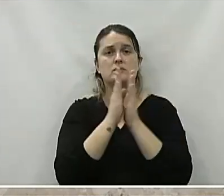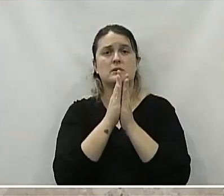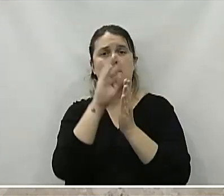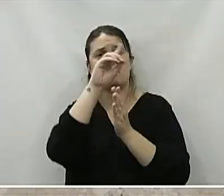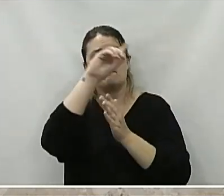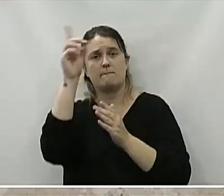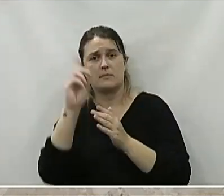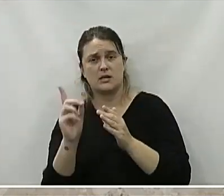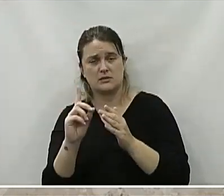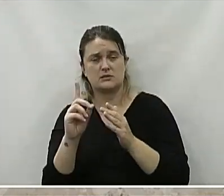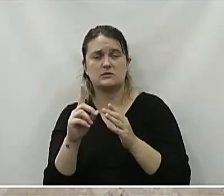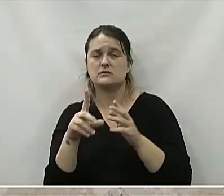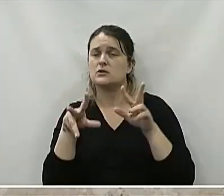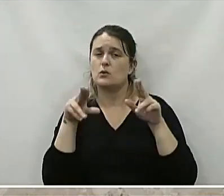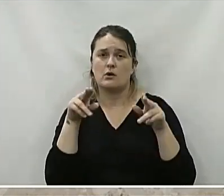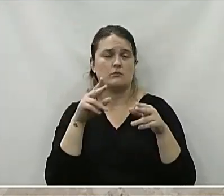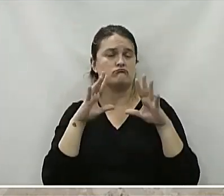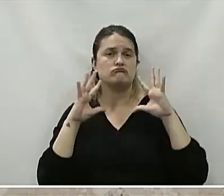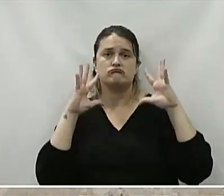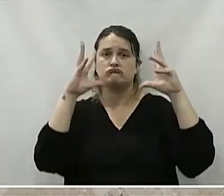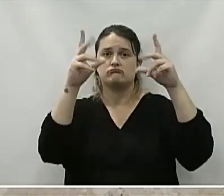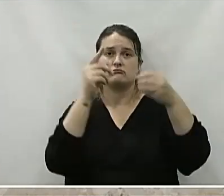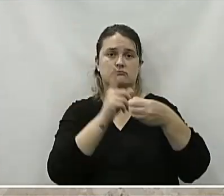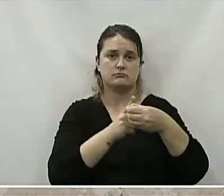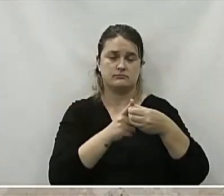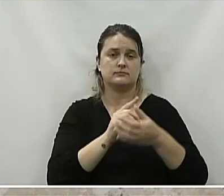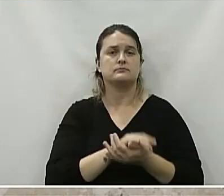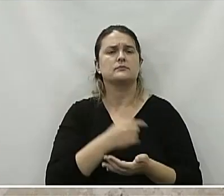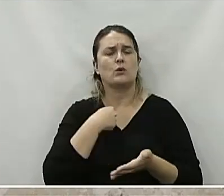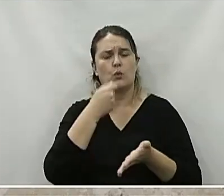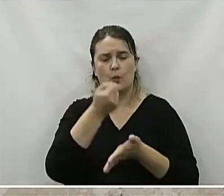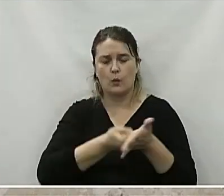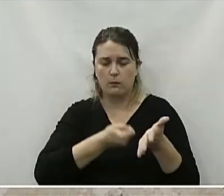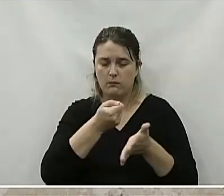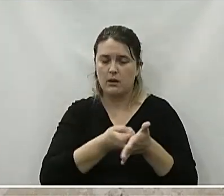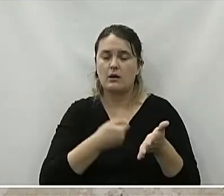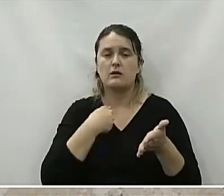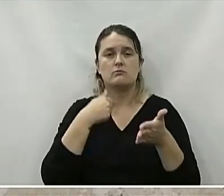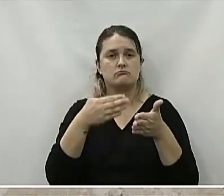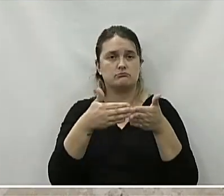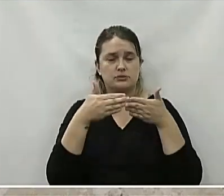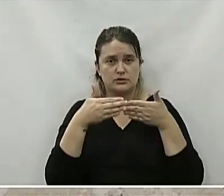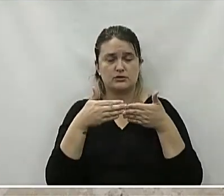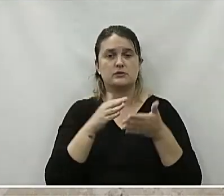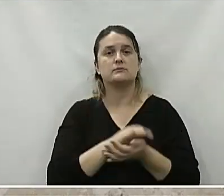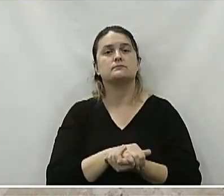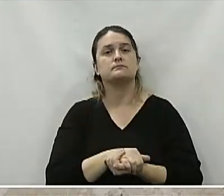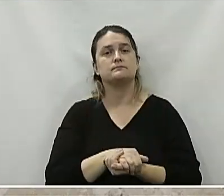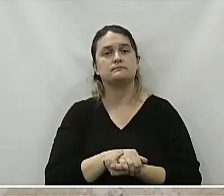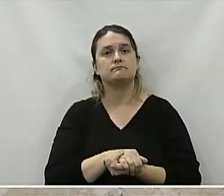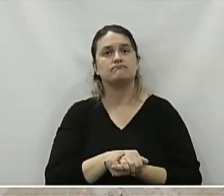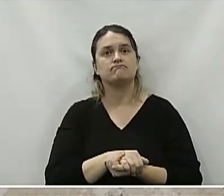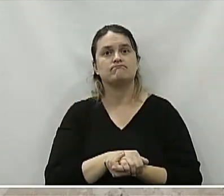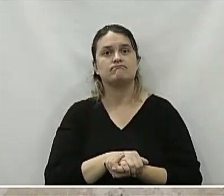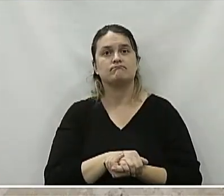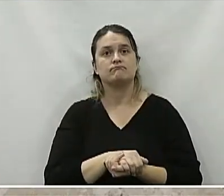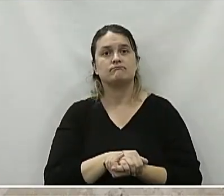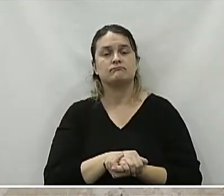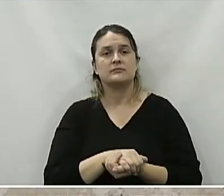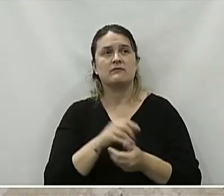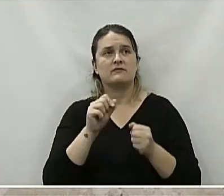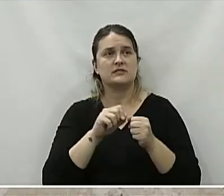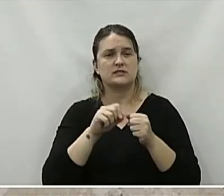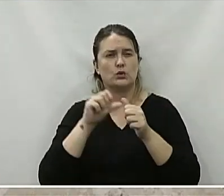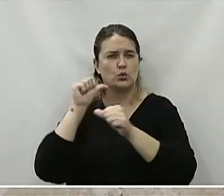mas como num todo da cidade de União da Vitória, ao qual estive cobrando, solicitando, ao qual já era para ser feita